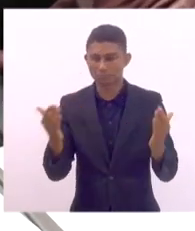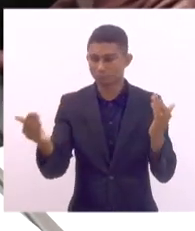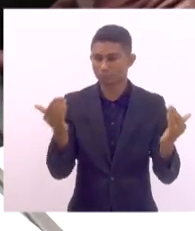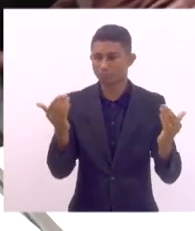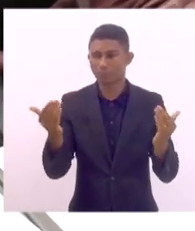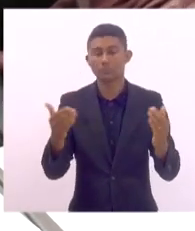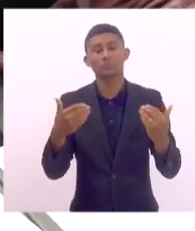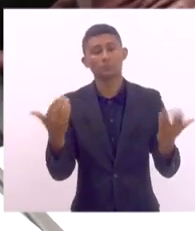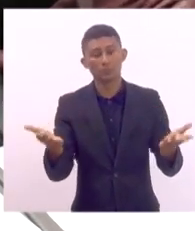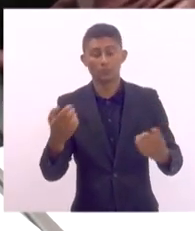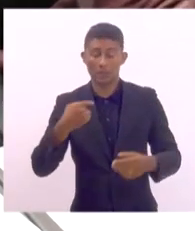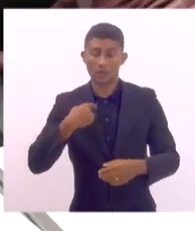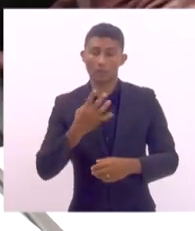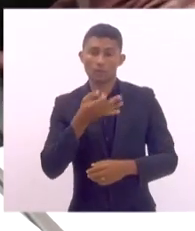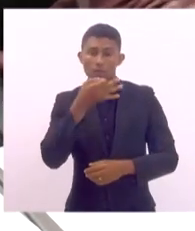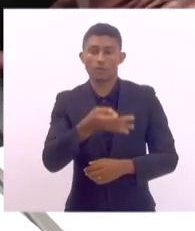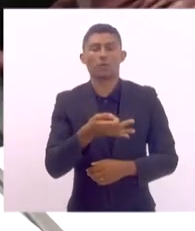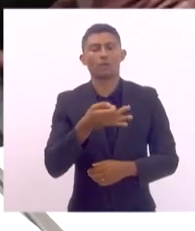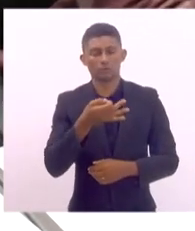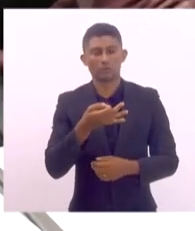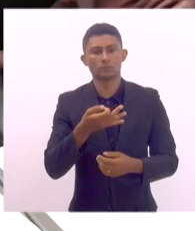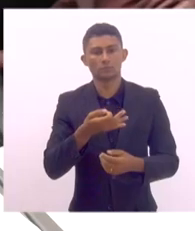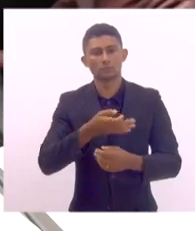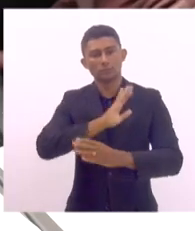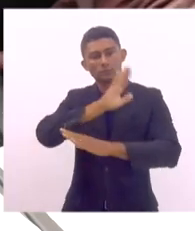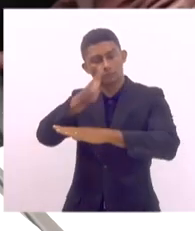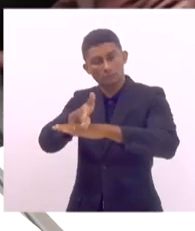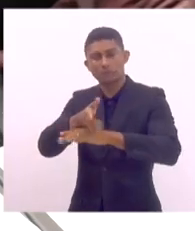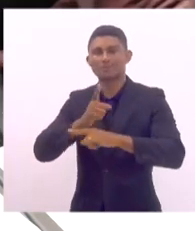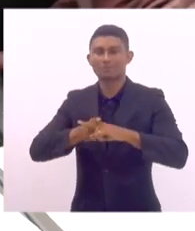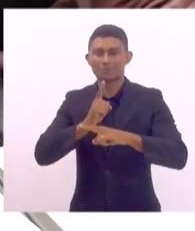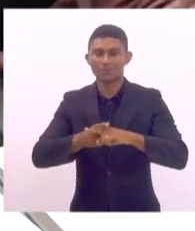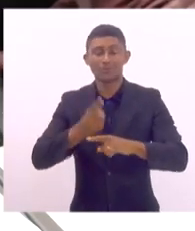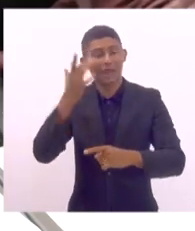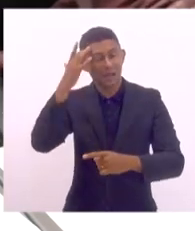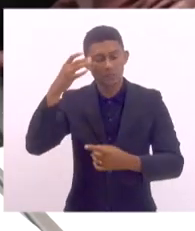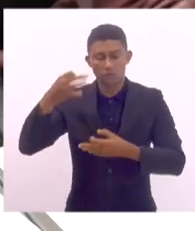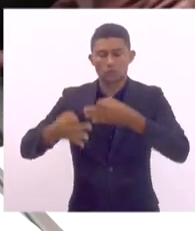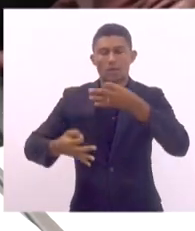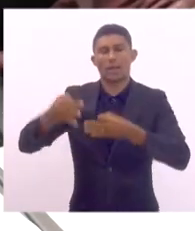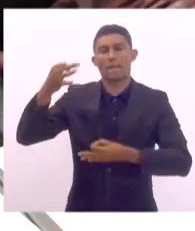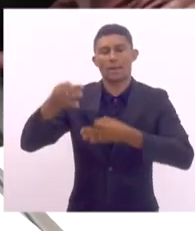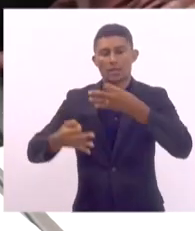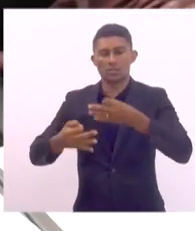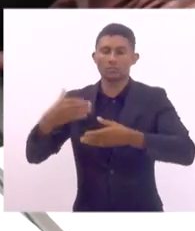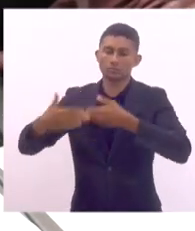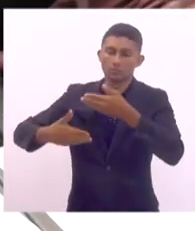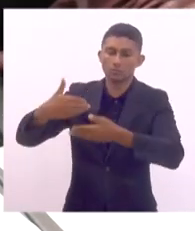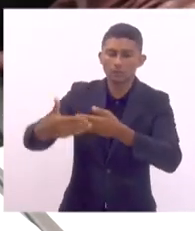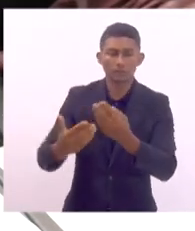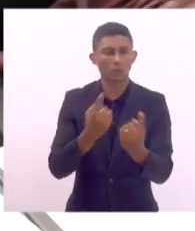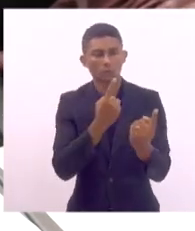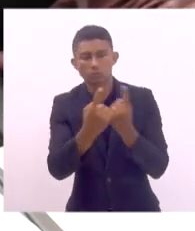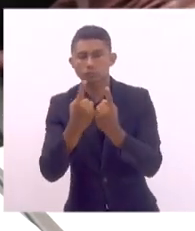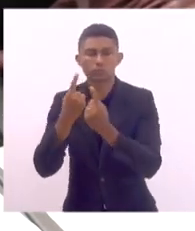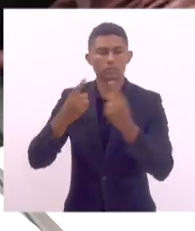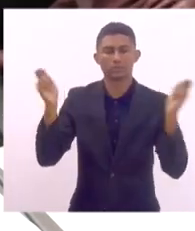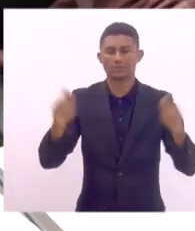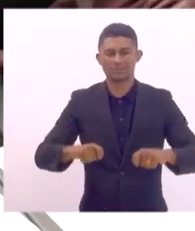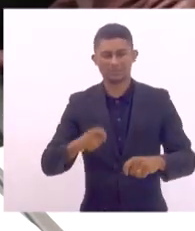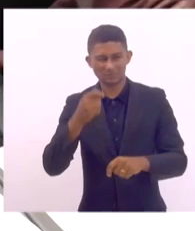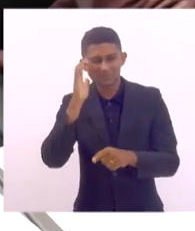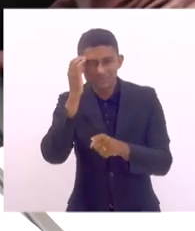pela derrubada, porque tinha uma brecha para discutir isso juridicamente a posteriori. Entendeu,